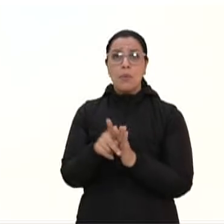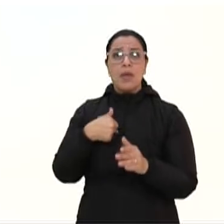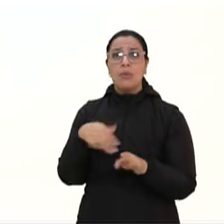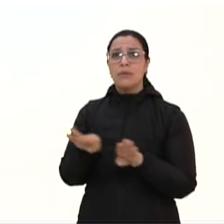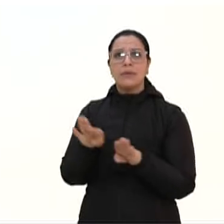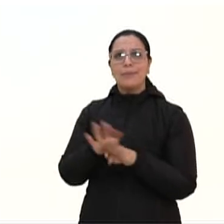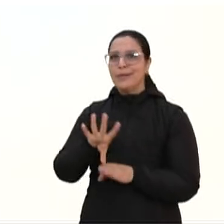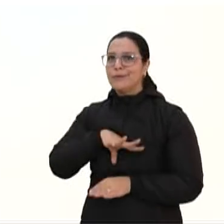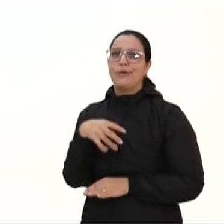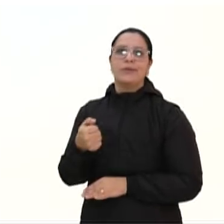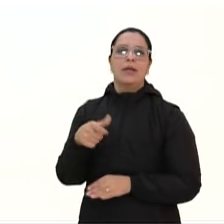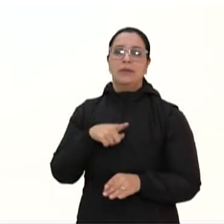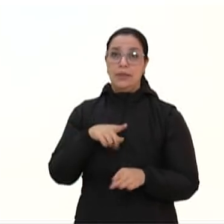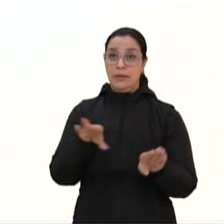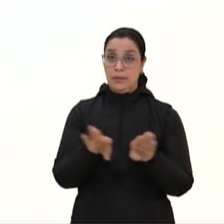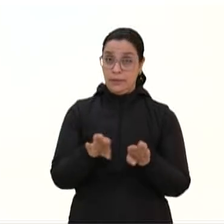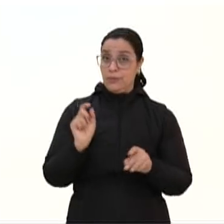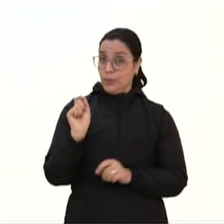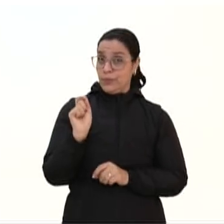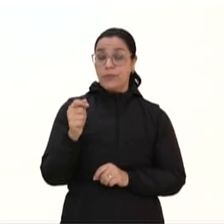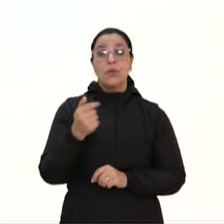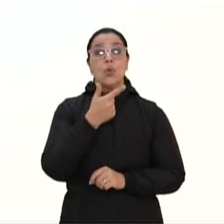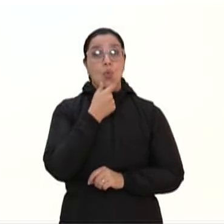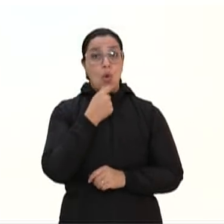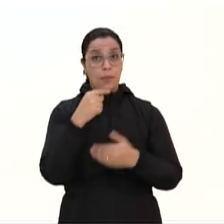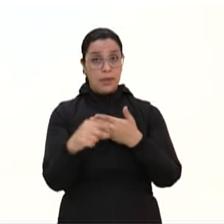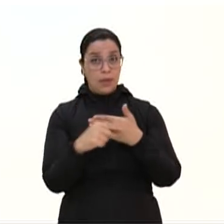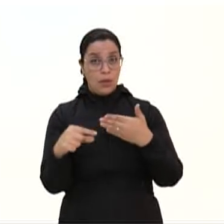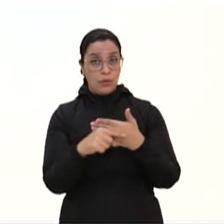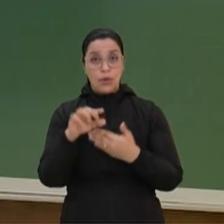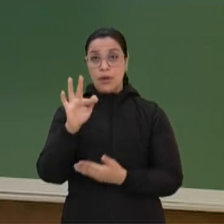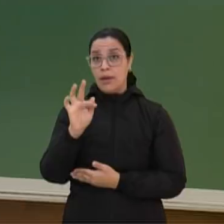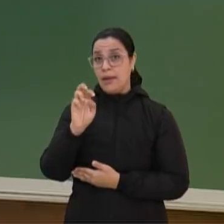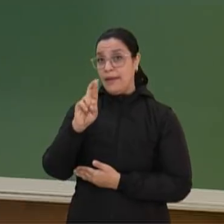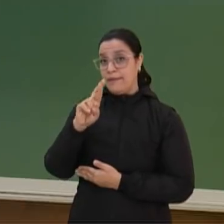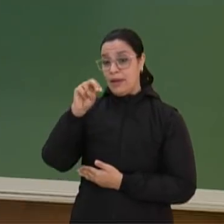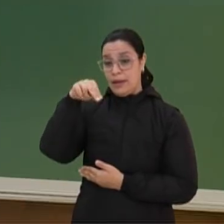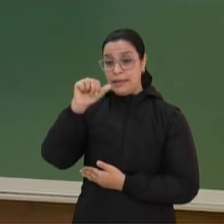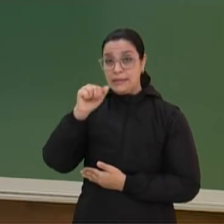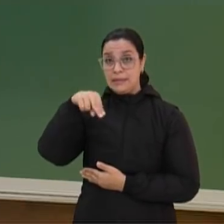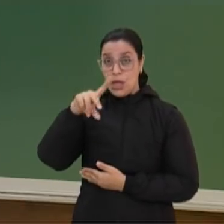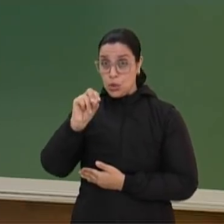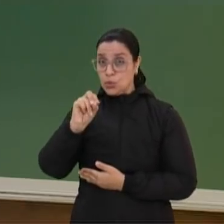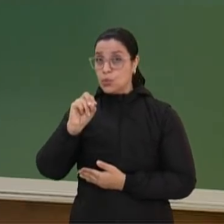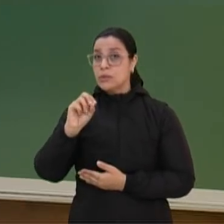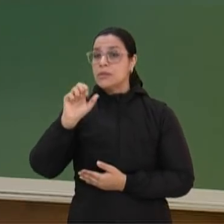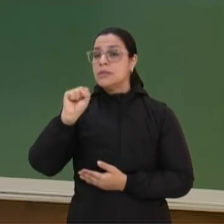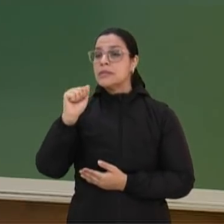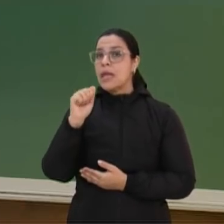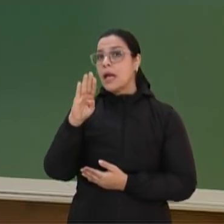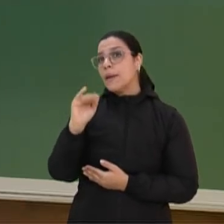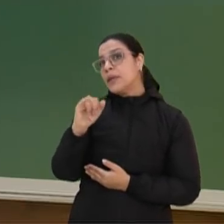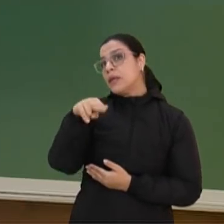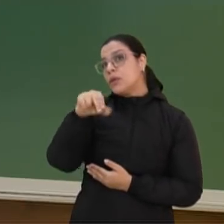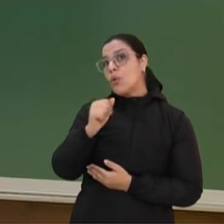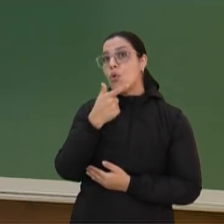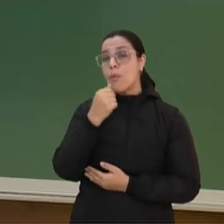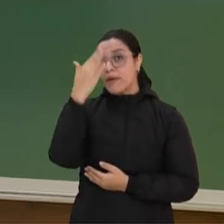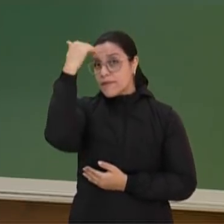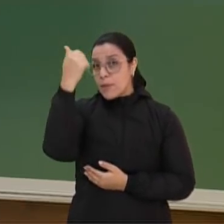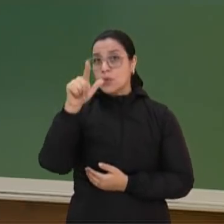de vergonha. É mesmo, é o Marcelo. Como é que não reconheci? Você me desculpe, Marcelo, por favor.